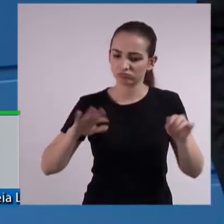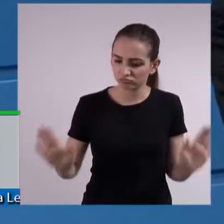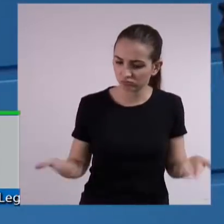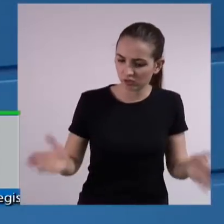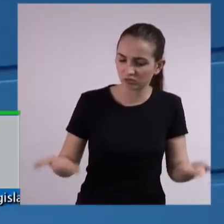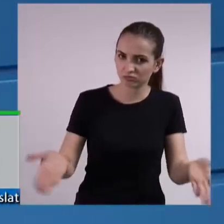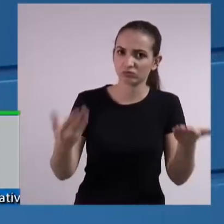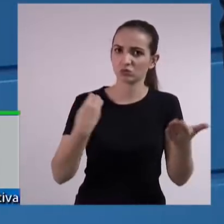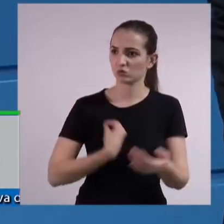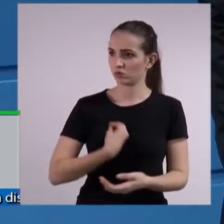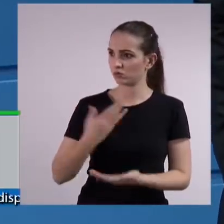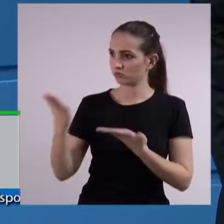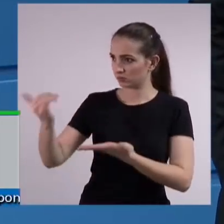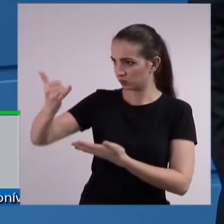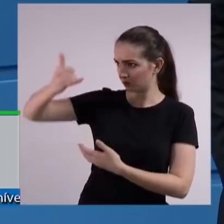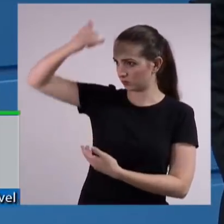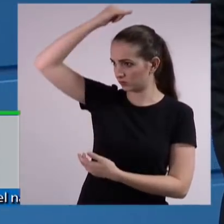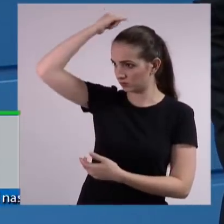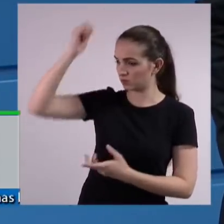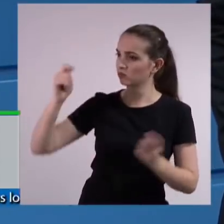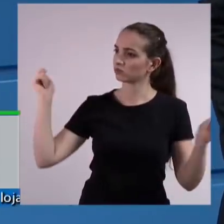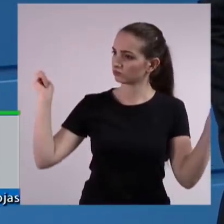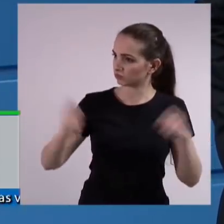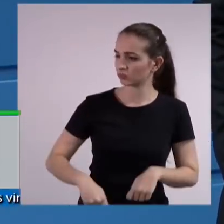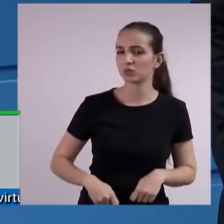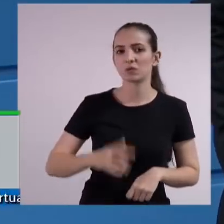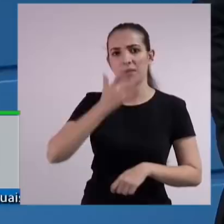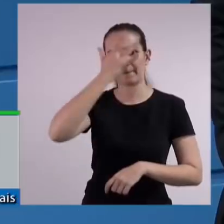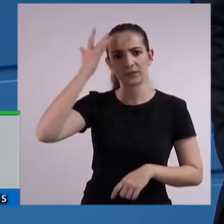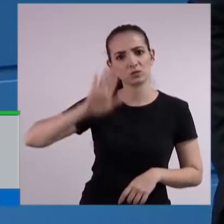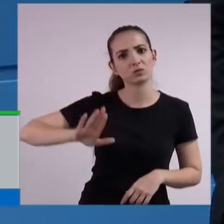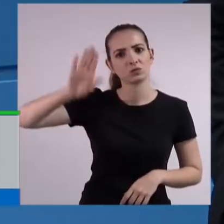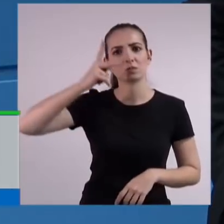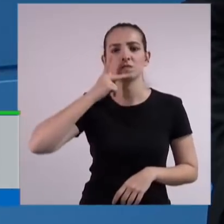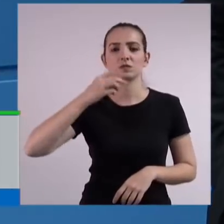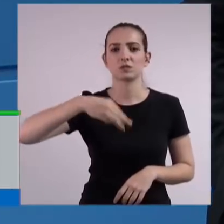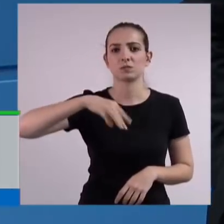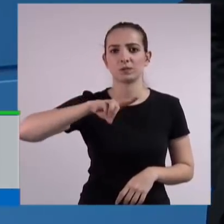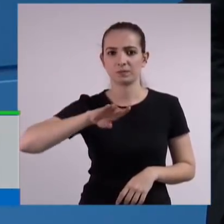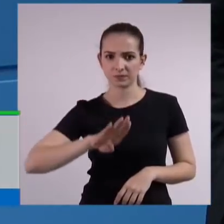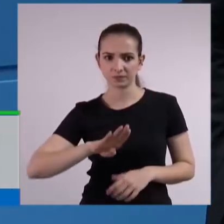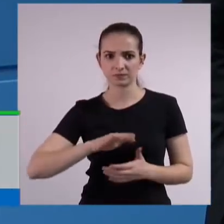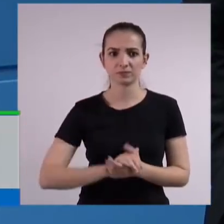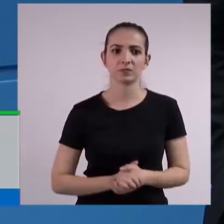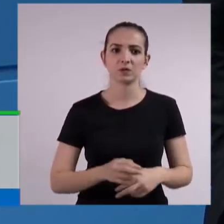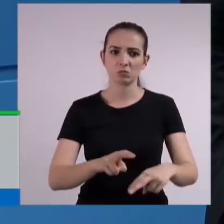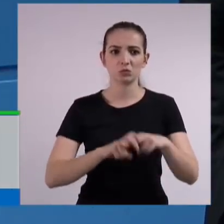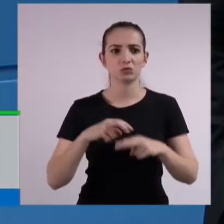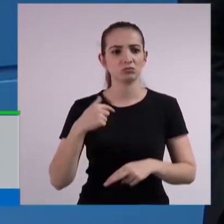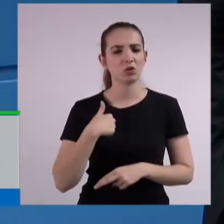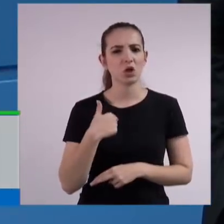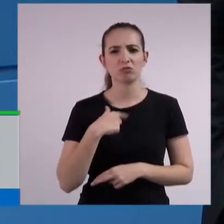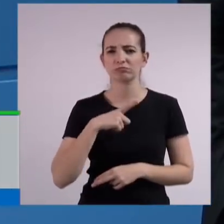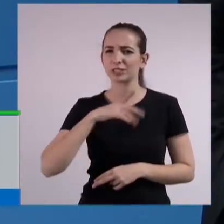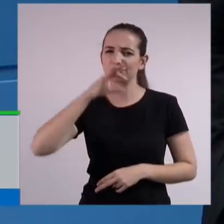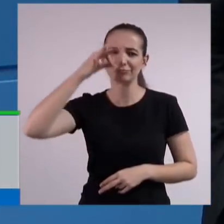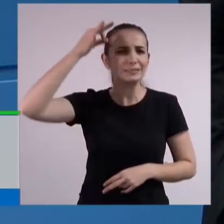enaltecido com a presença de Vossa Excelência na condição de candidato do MDB. E eu não tenho dúvida